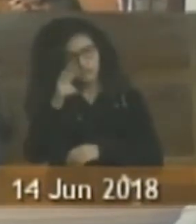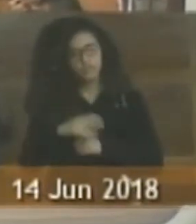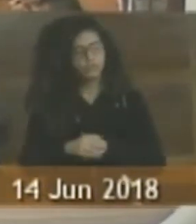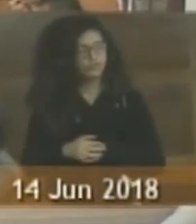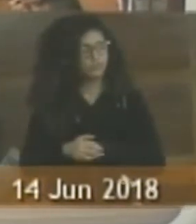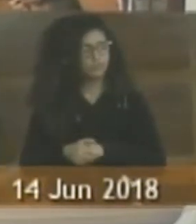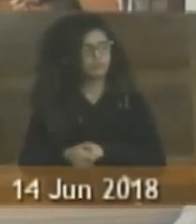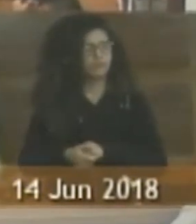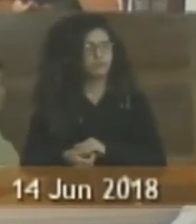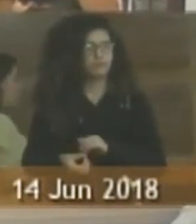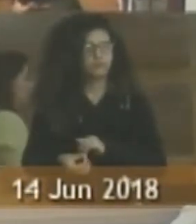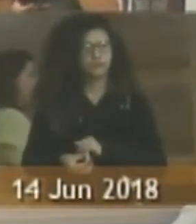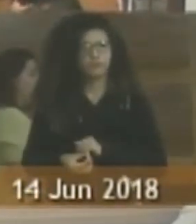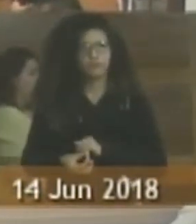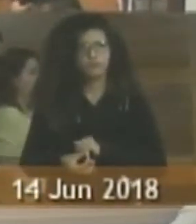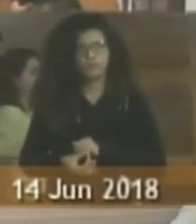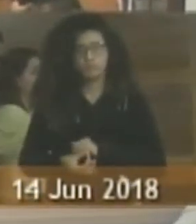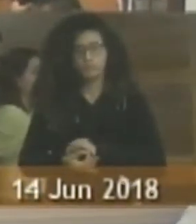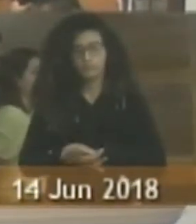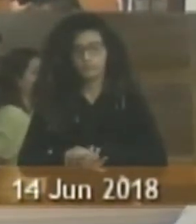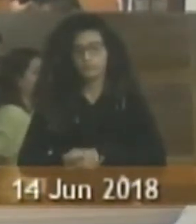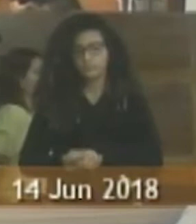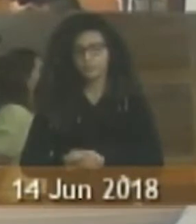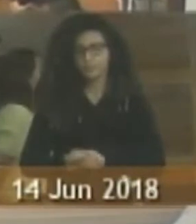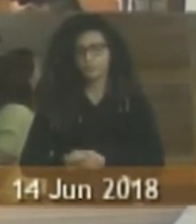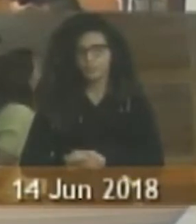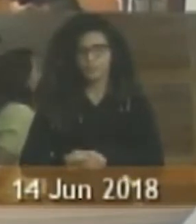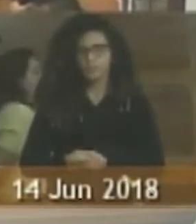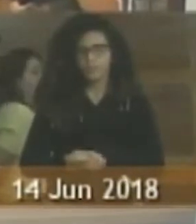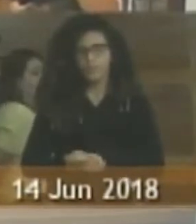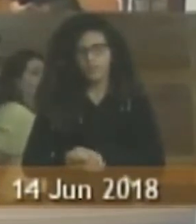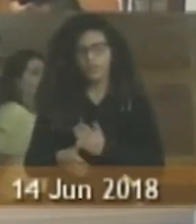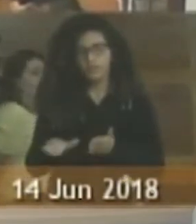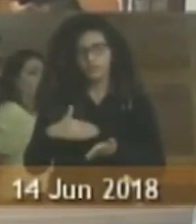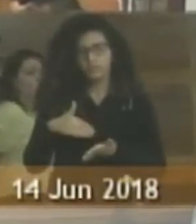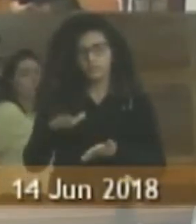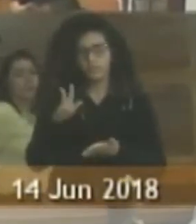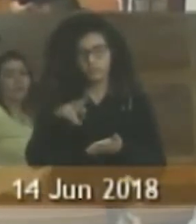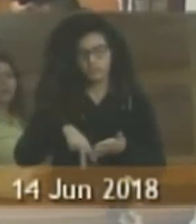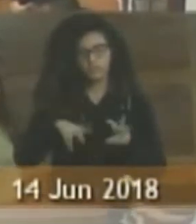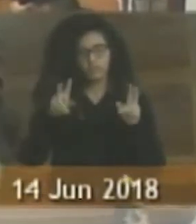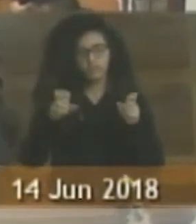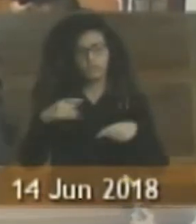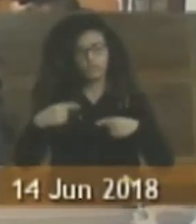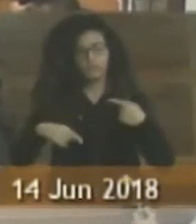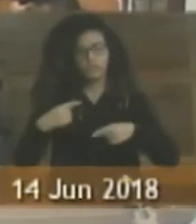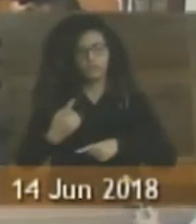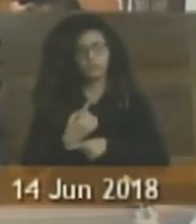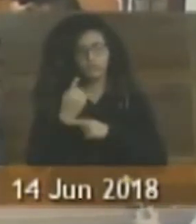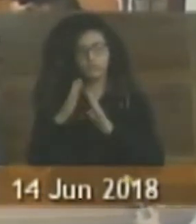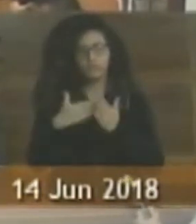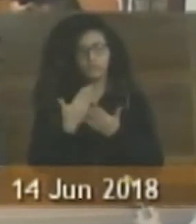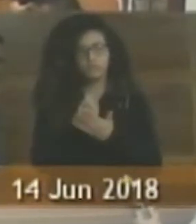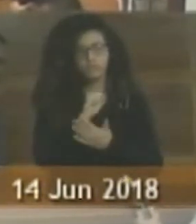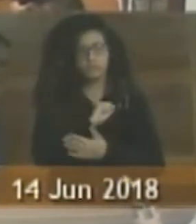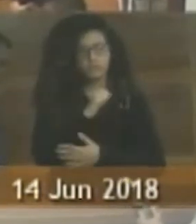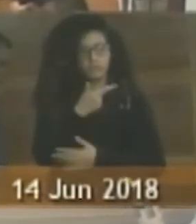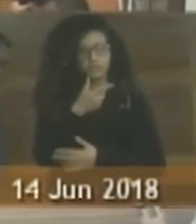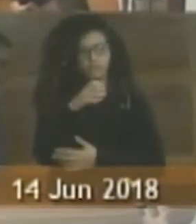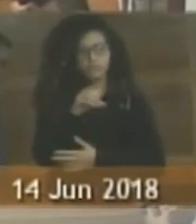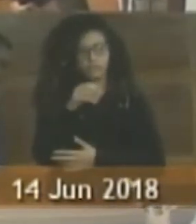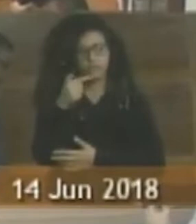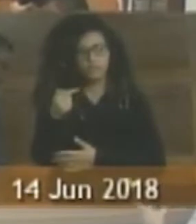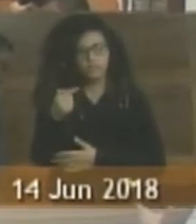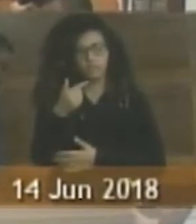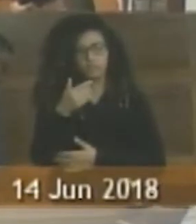em cima do requerimento de Vossa Excelência. Com a palavra, vereadora Tite Brasil. Em discussão única, o requerimento número